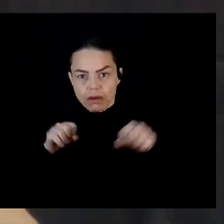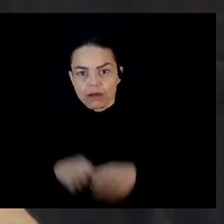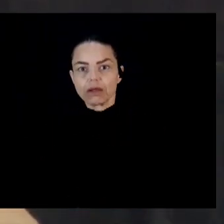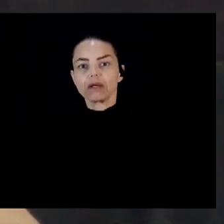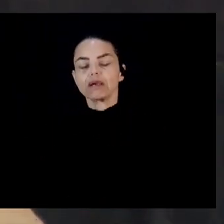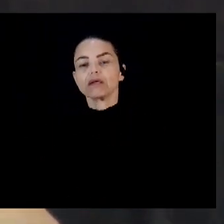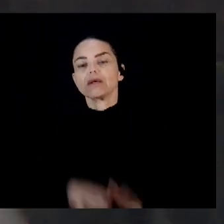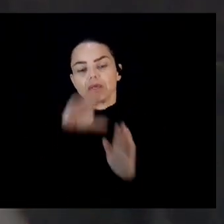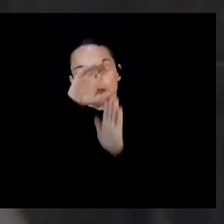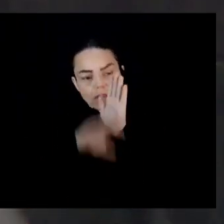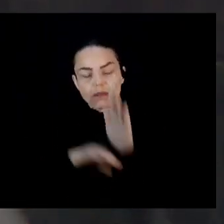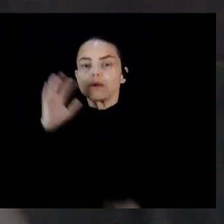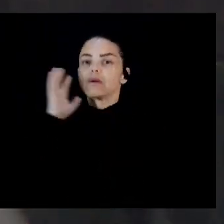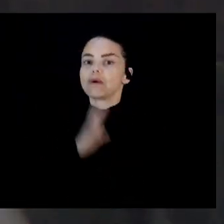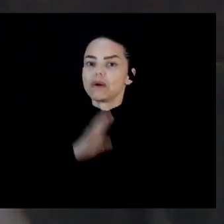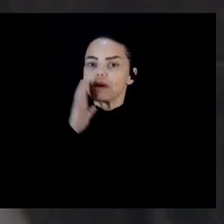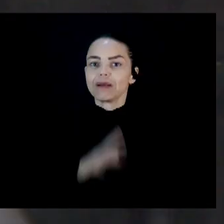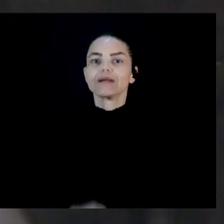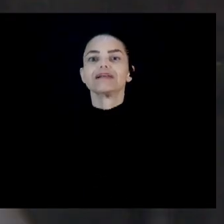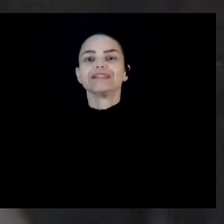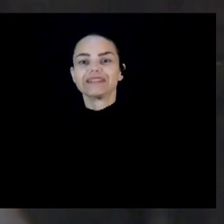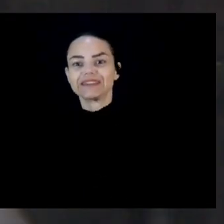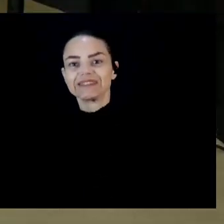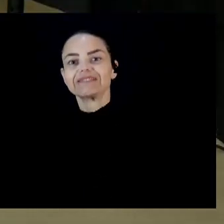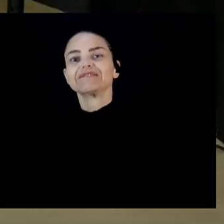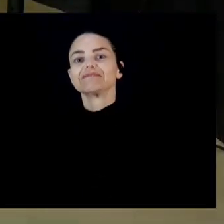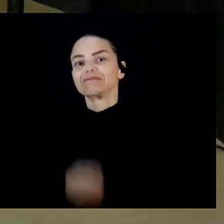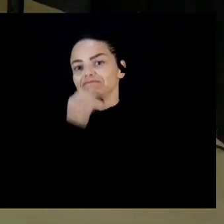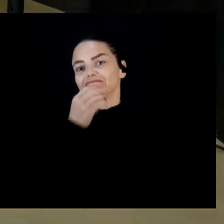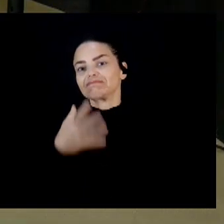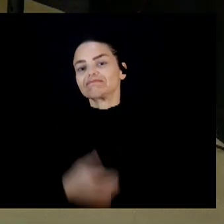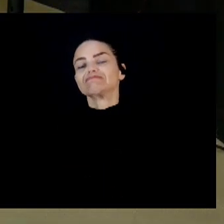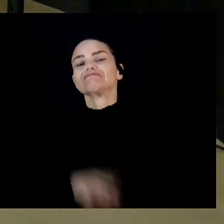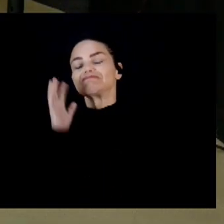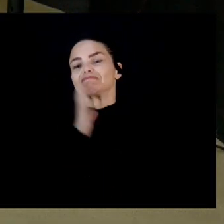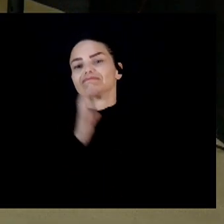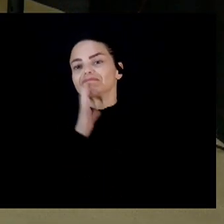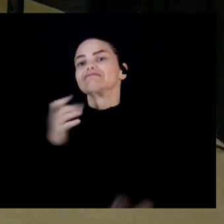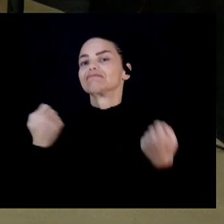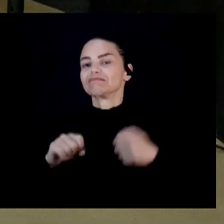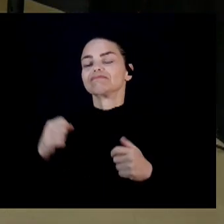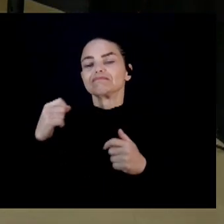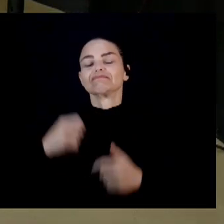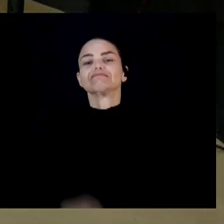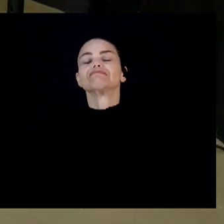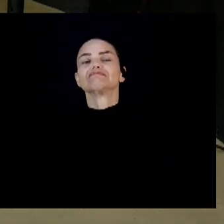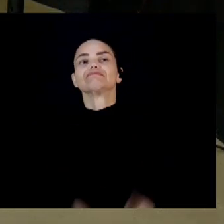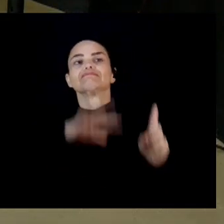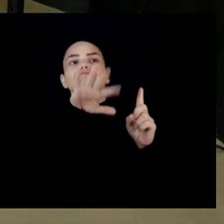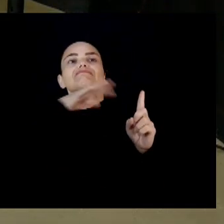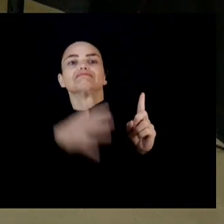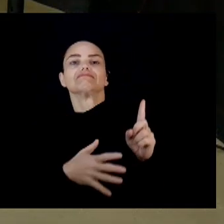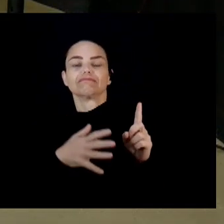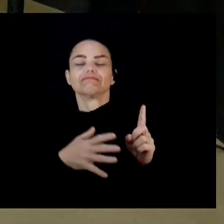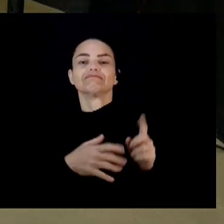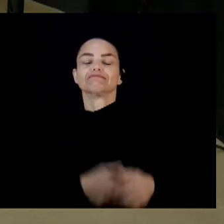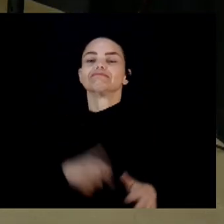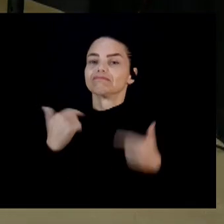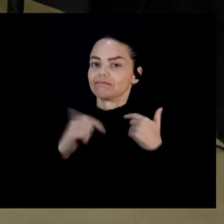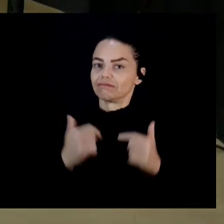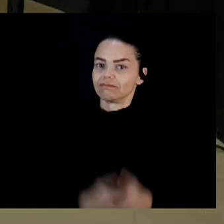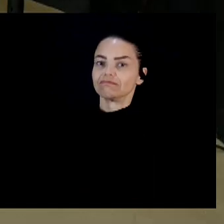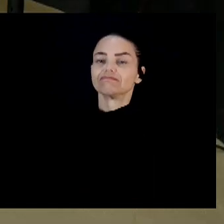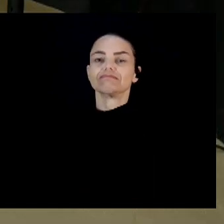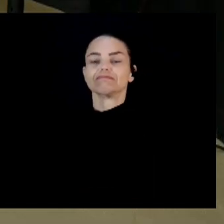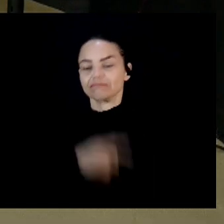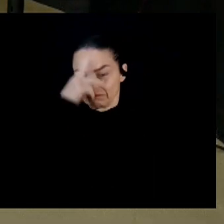que legal, que bacana. Ai, que obrigada, bom. obrigada. Porque eu acho que a gente precisa honrar as coisas que a gente faz, porque às vezes a gente mesmo